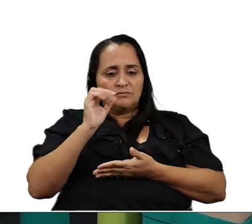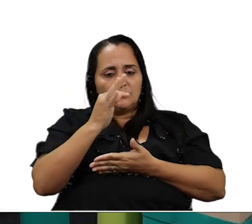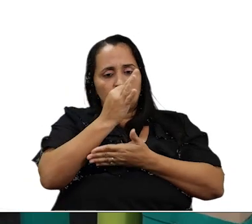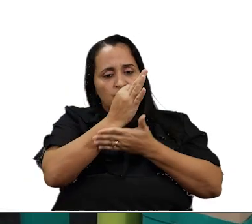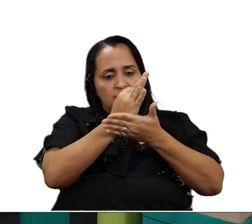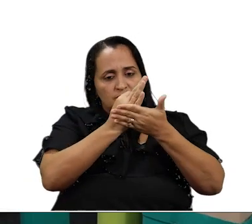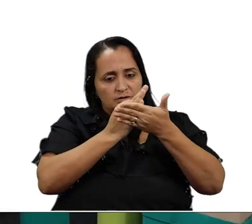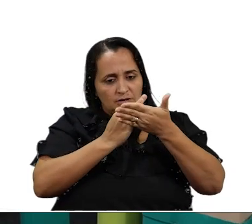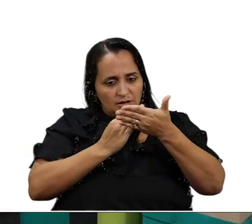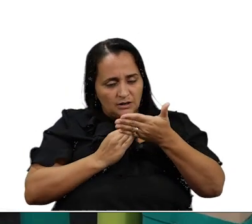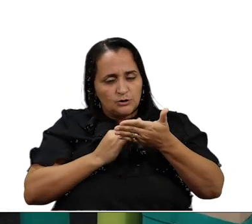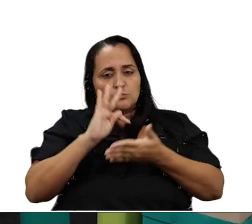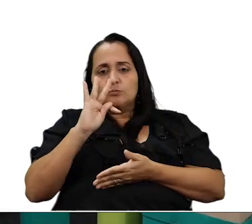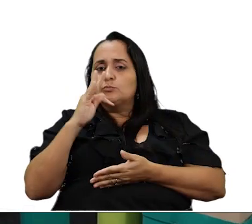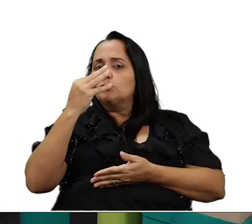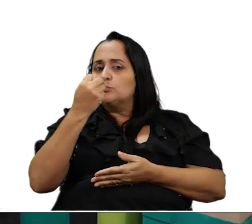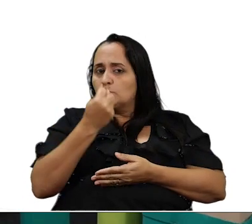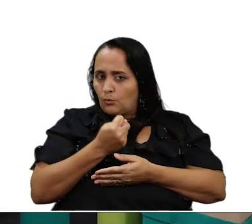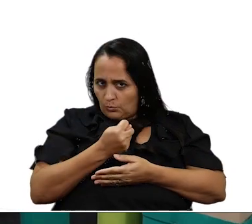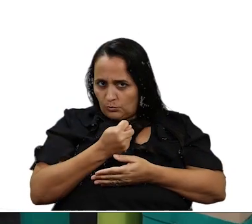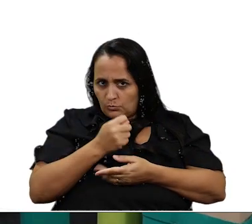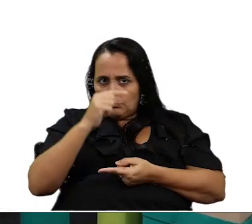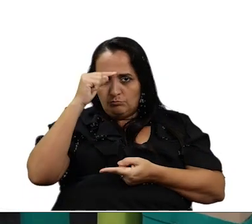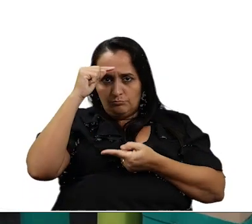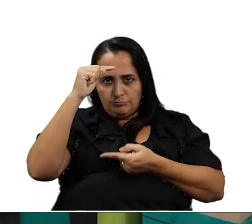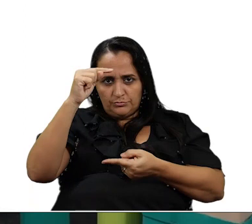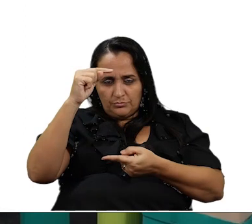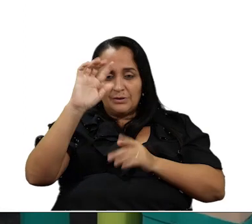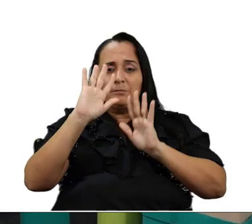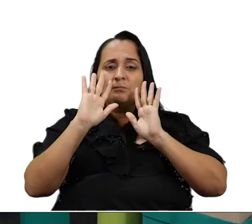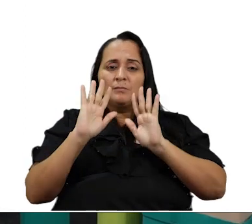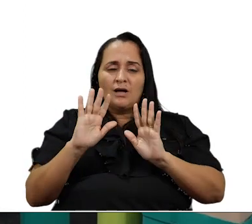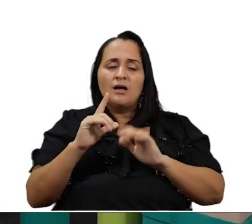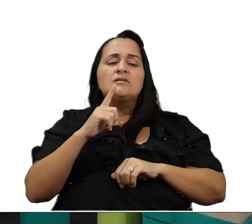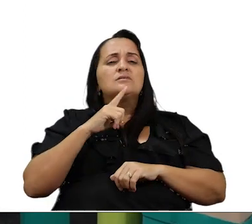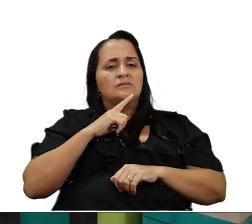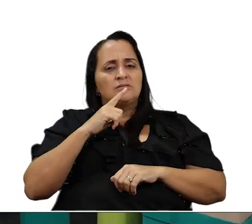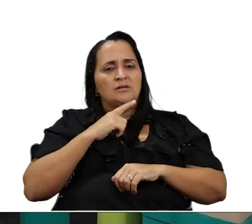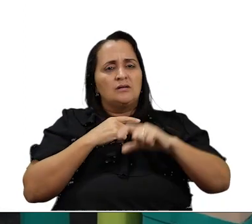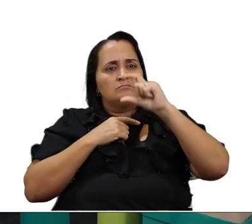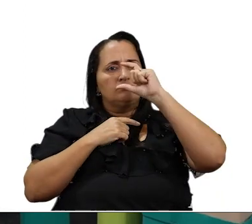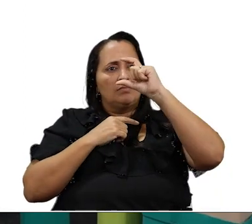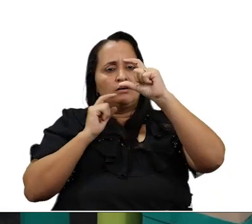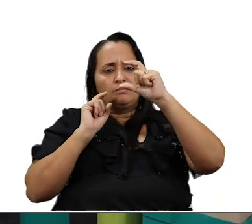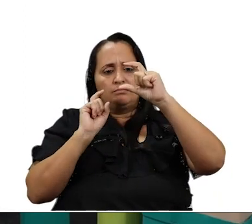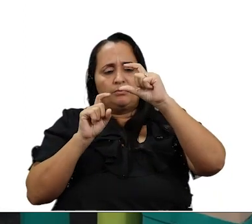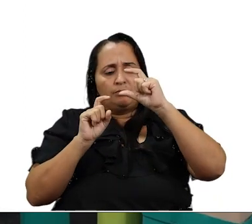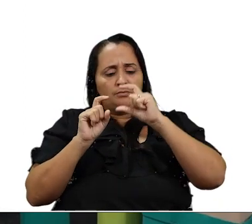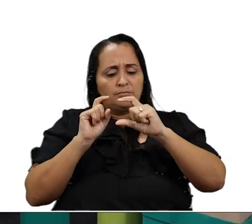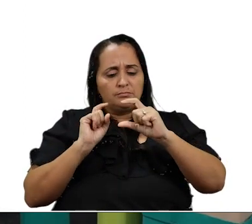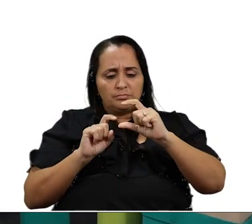todo organizado em partes menores, que muitas vezes a gente chama de parágrafo, a depender do tipo de texto, ou de